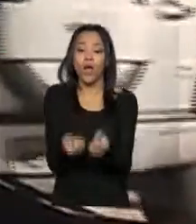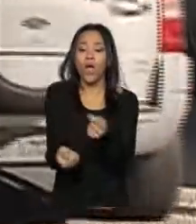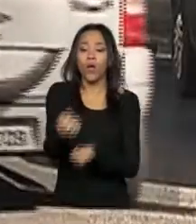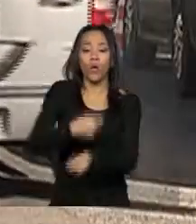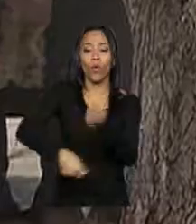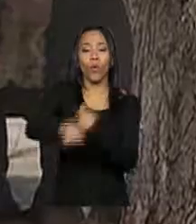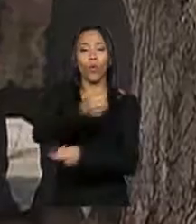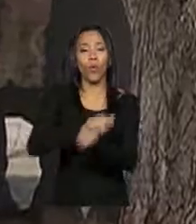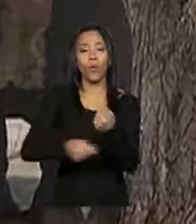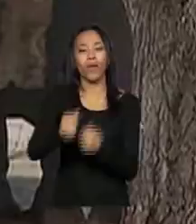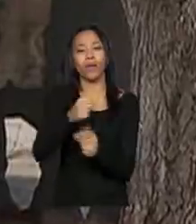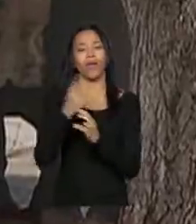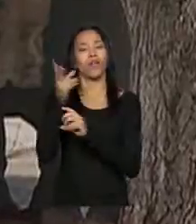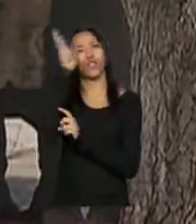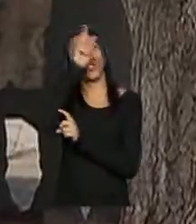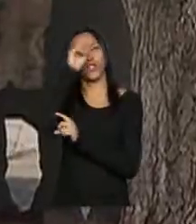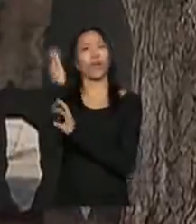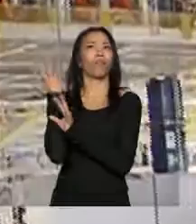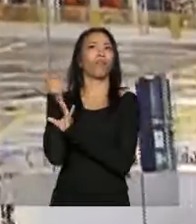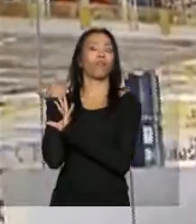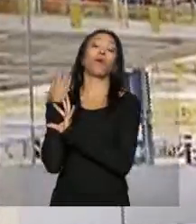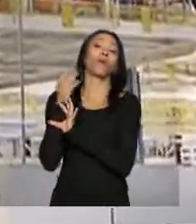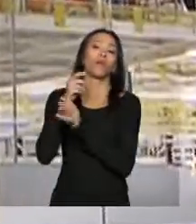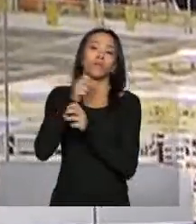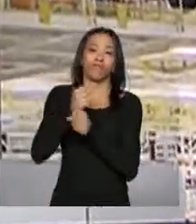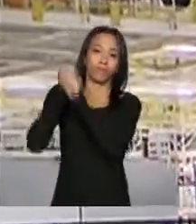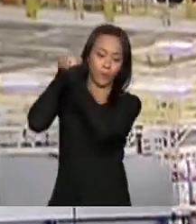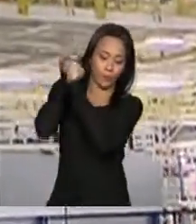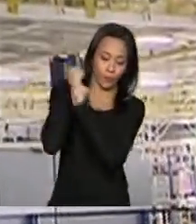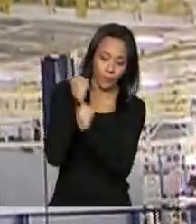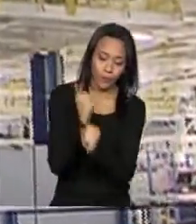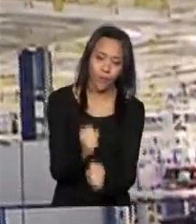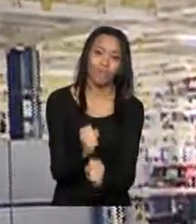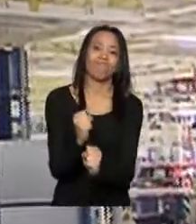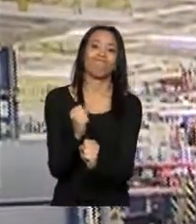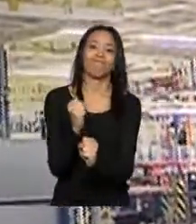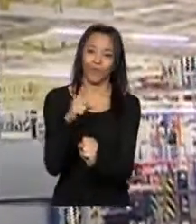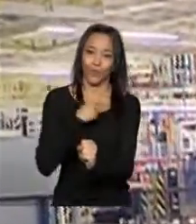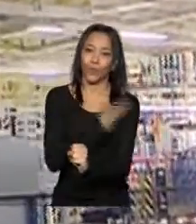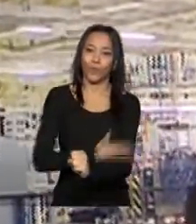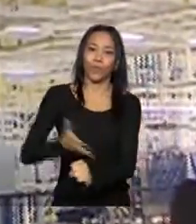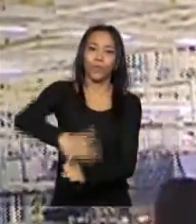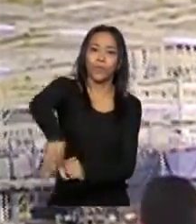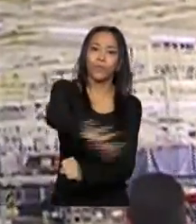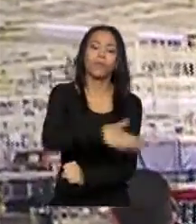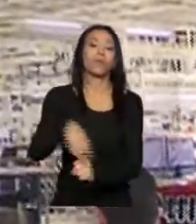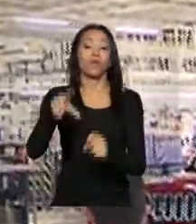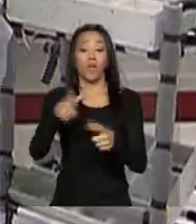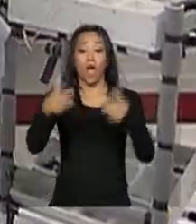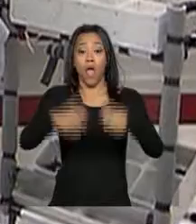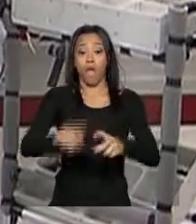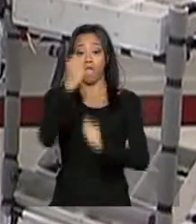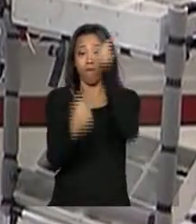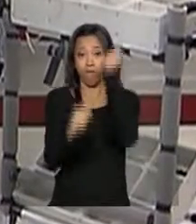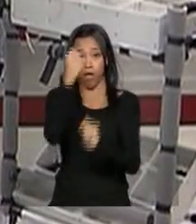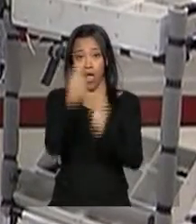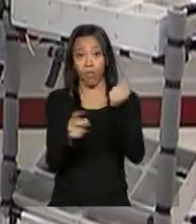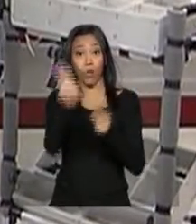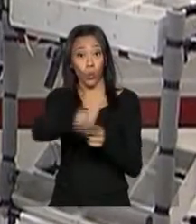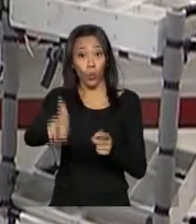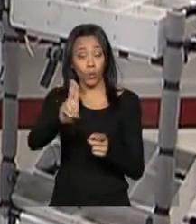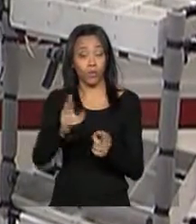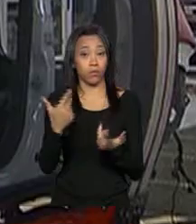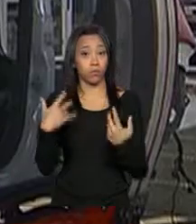à cana-de-açúcar. Realidade que pode mudar com o polo automotivo da Jeep. A fábrica reúne no mesmo espaço alta